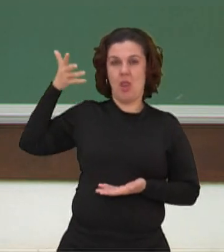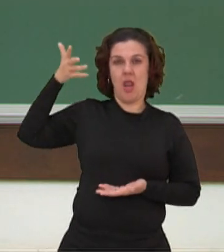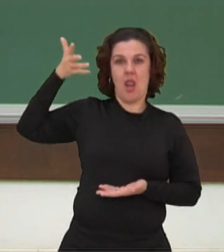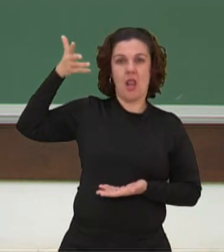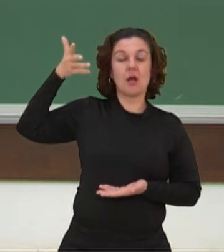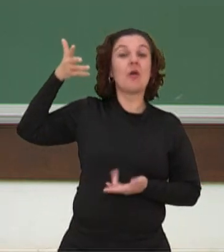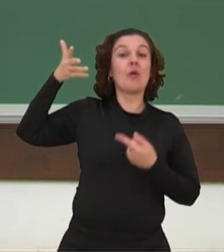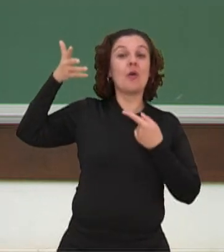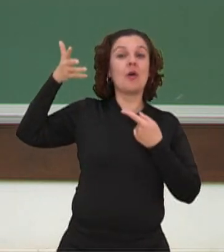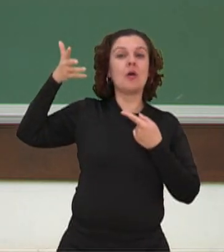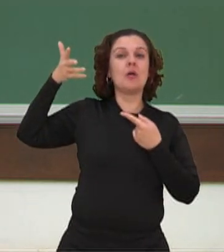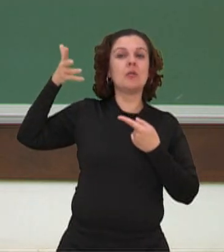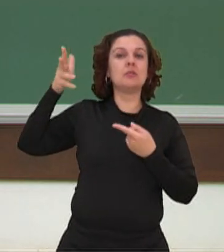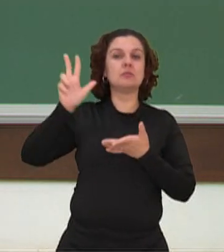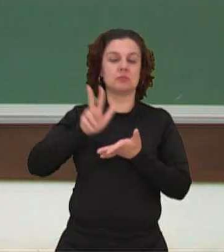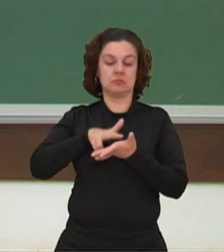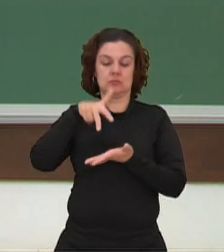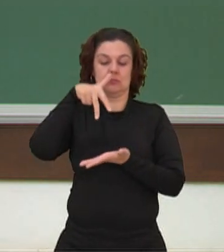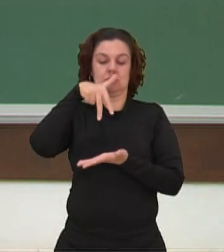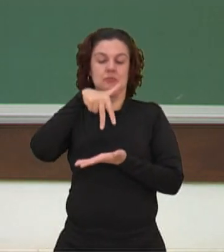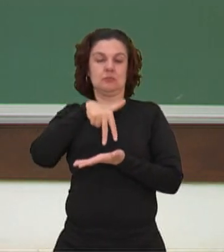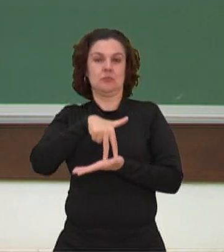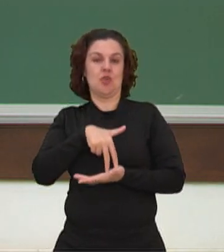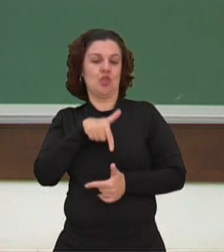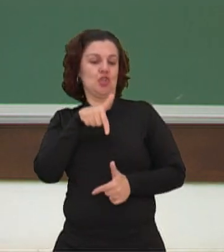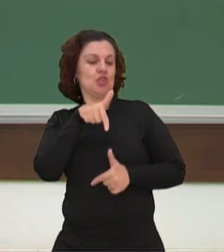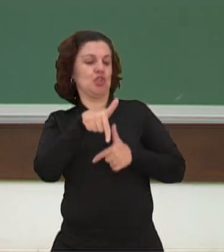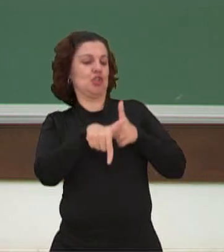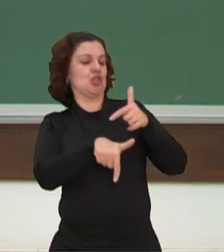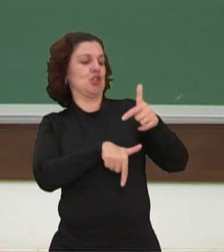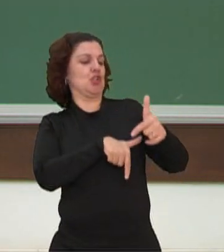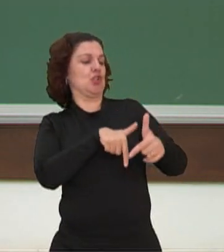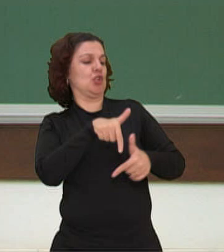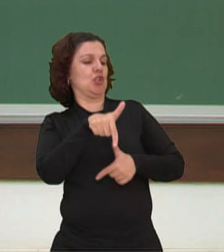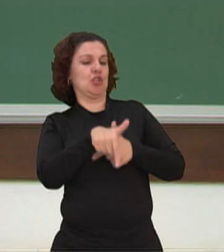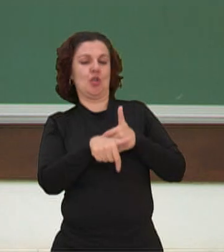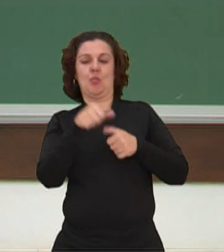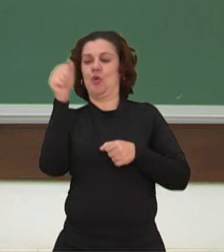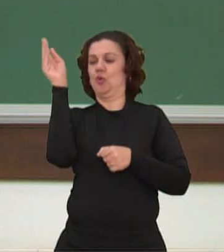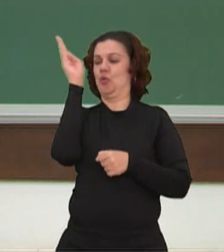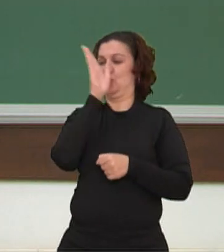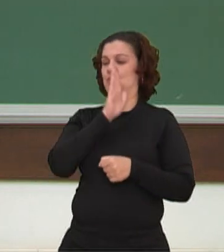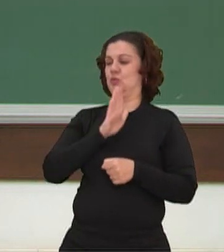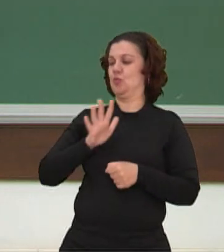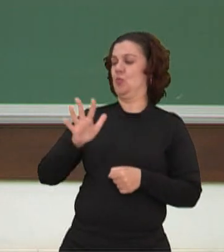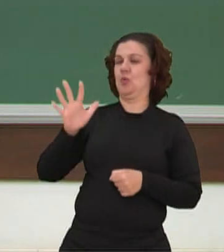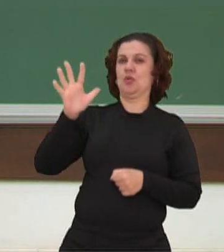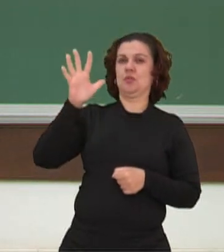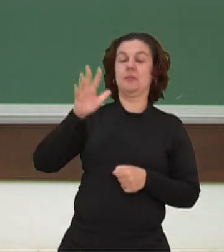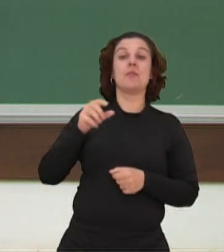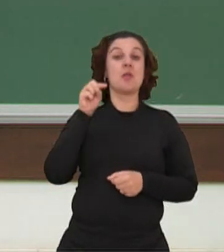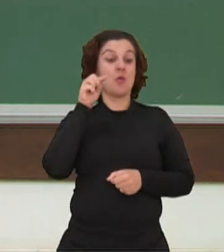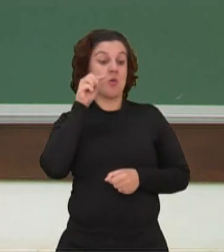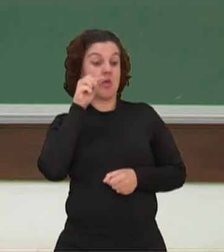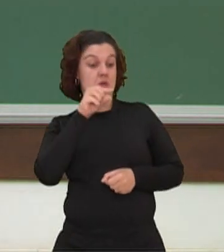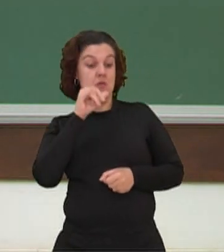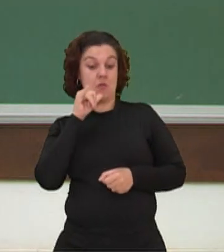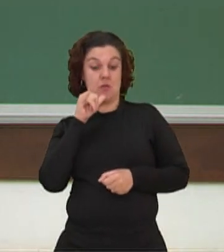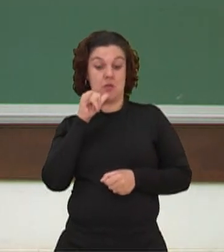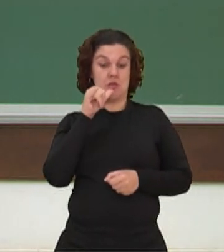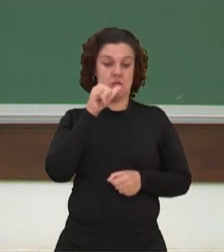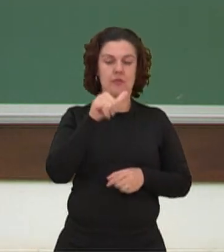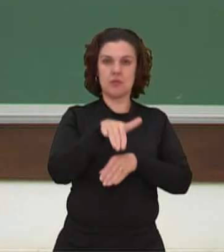aula? Sim, aquela famosa frase, trabalhadores do Brasil. Ou seja, ele está dizendo que